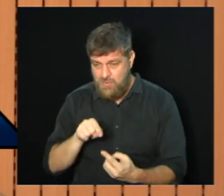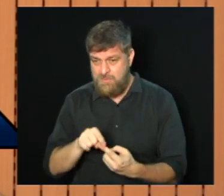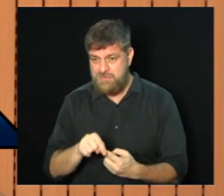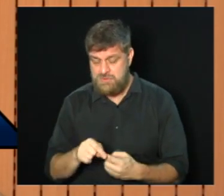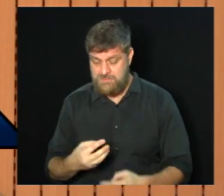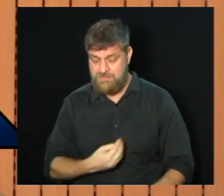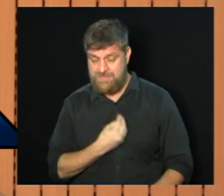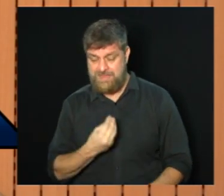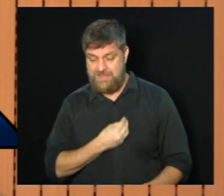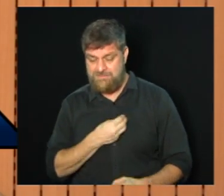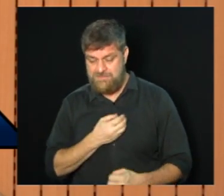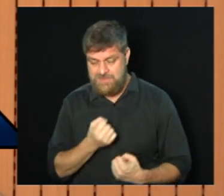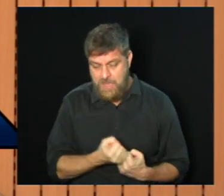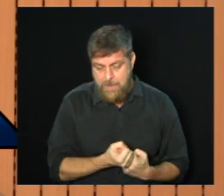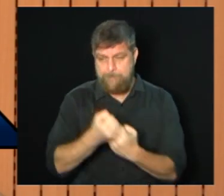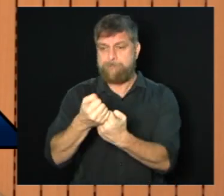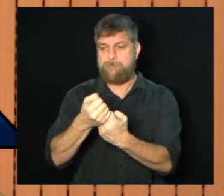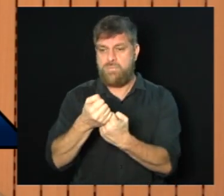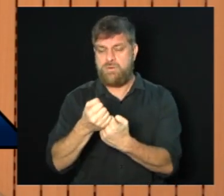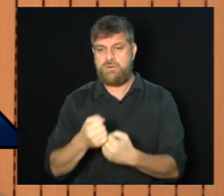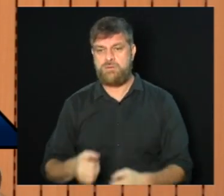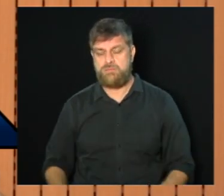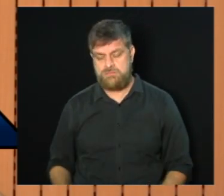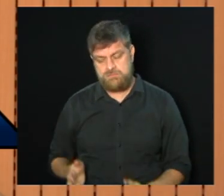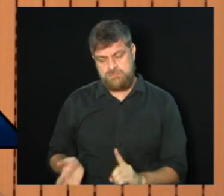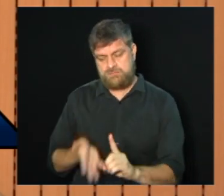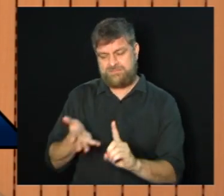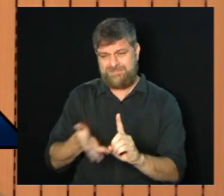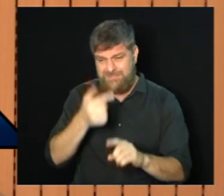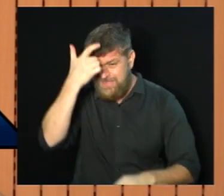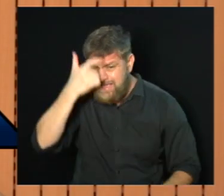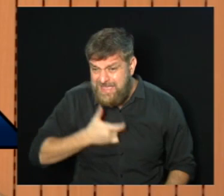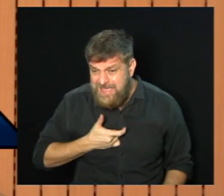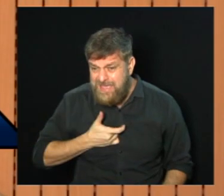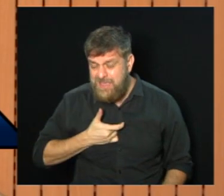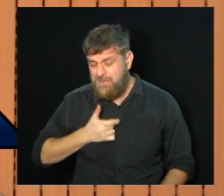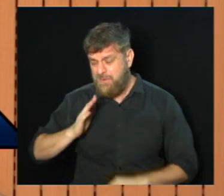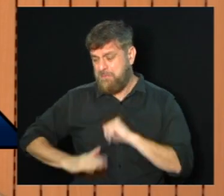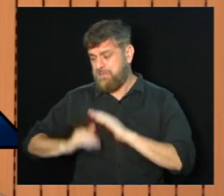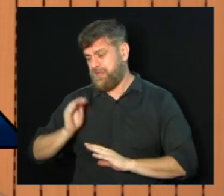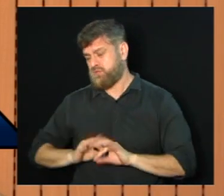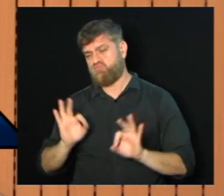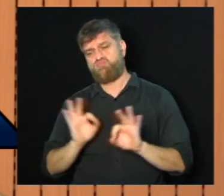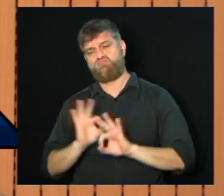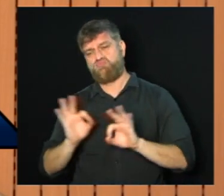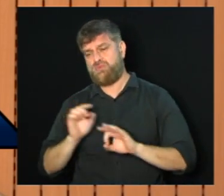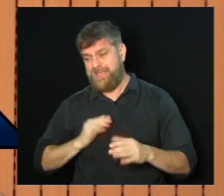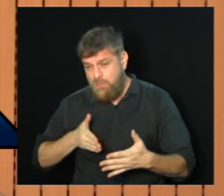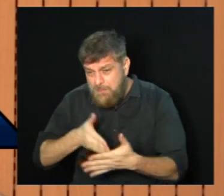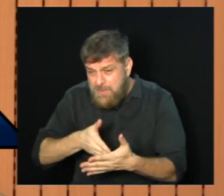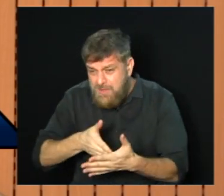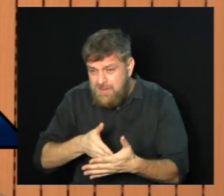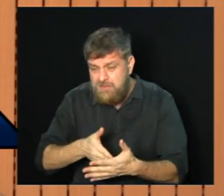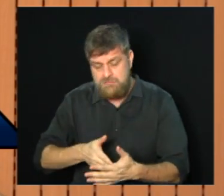uma vida. Então, de forma alguma, eu ia travar essa votação. E a partir do momento que o presidente da Câmara